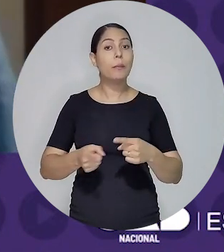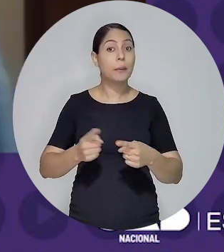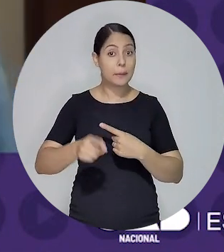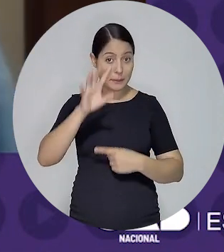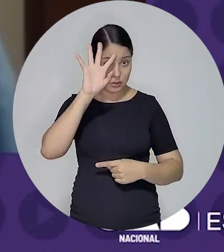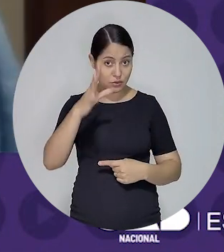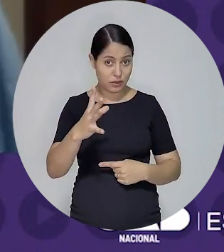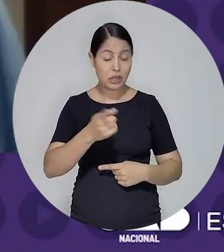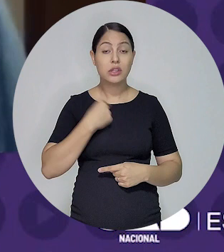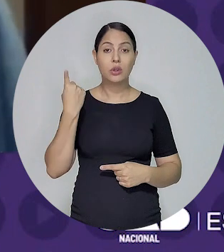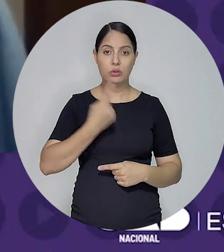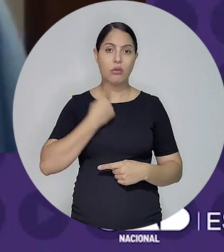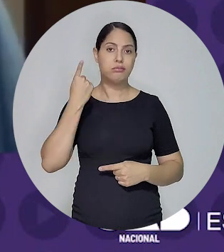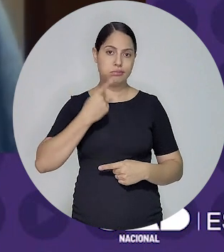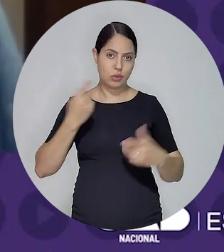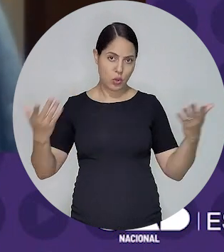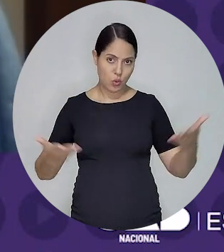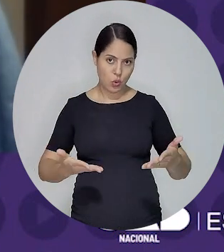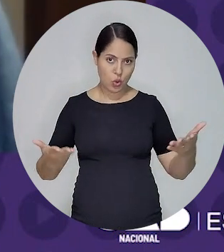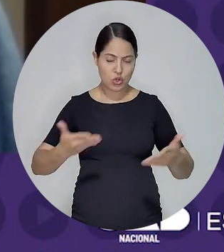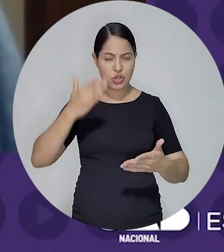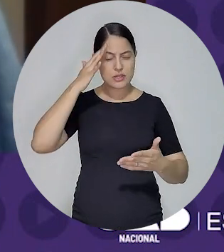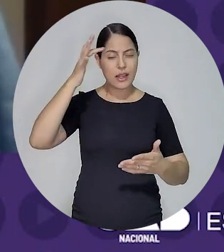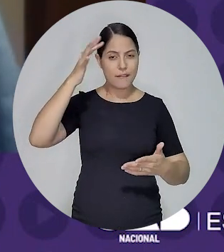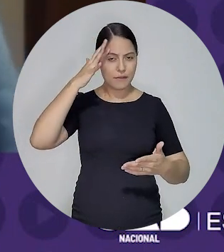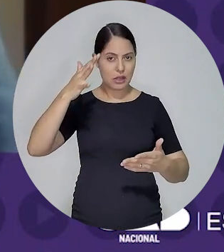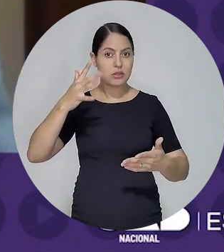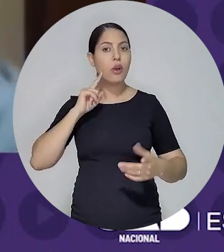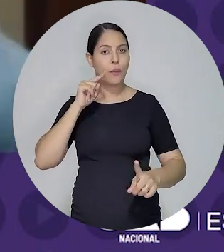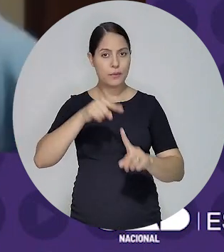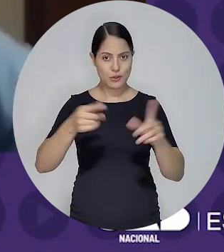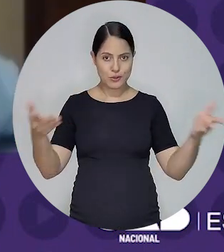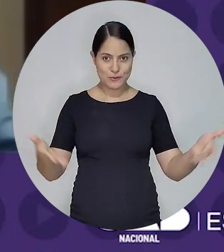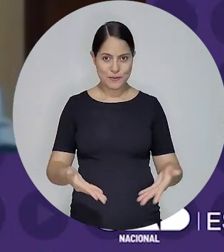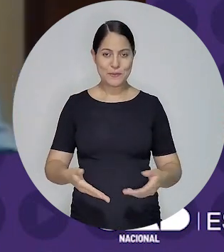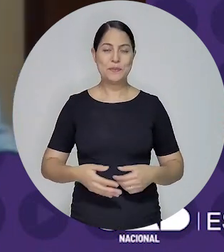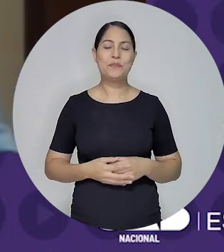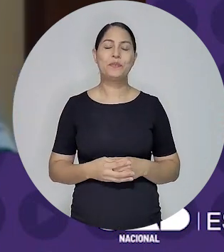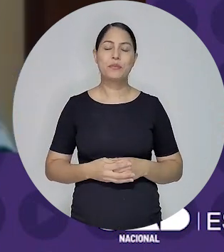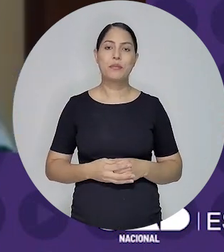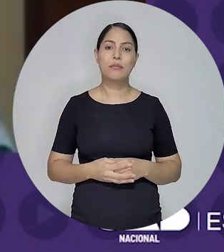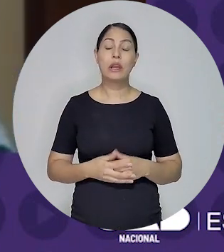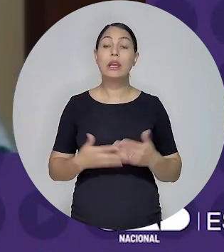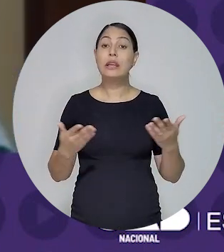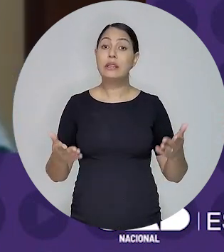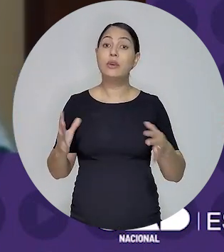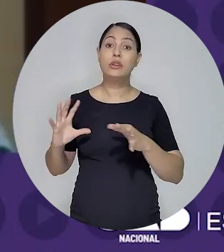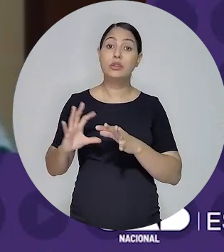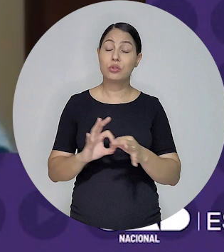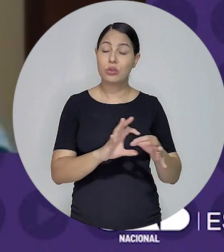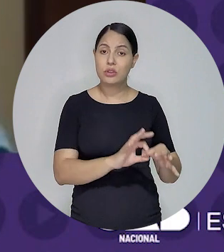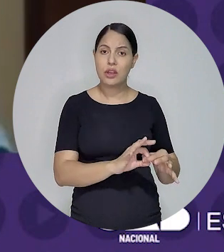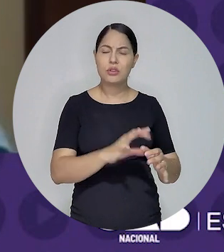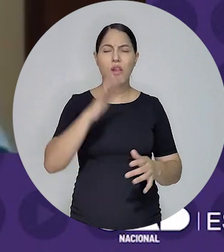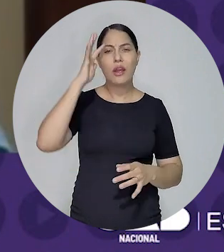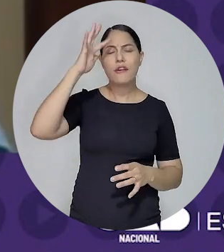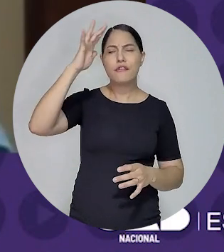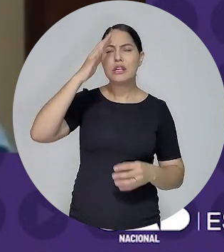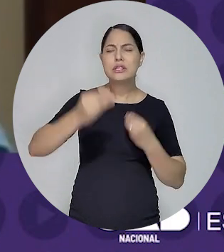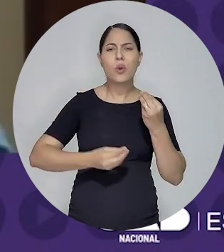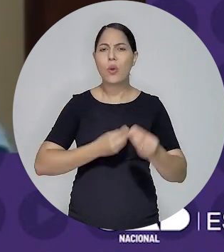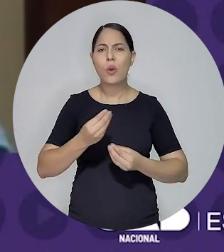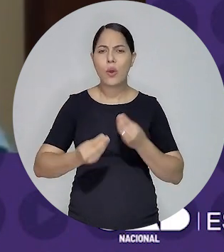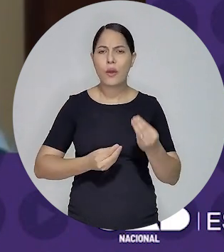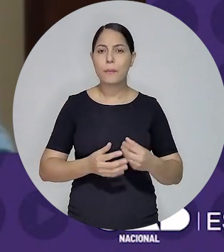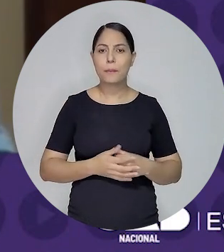nossa finalidade nessa nossa exposição. E, portanto, fazer aqui uma reflexão